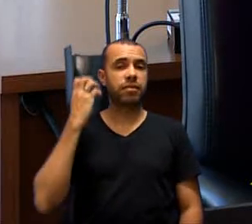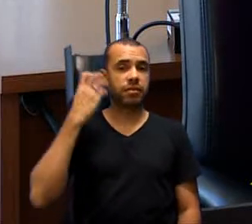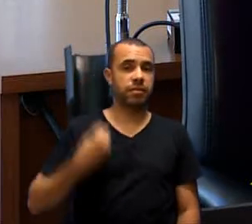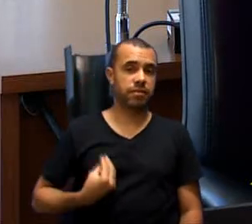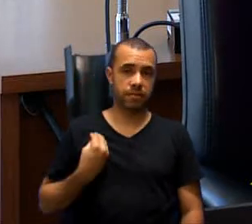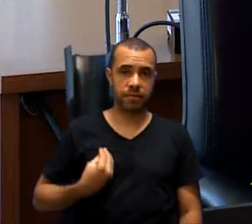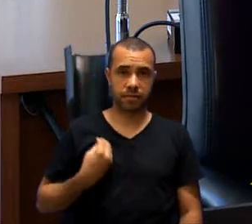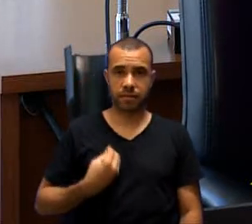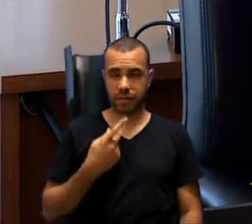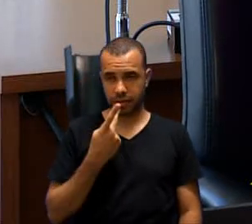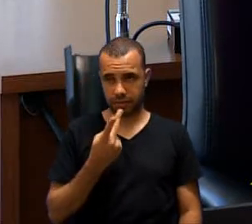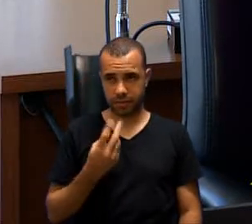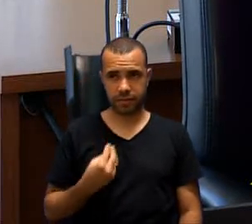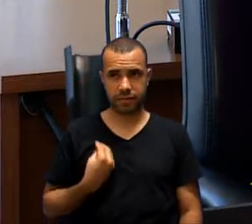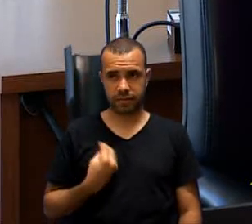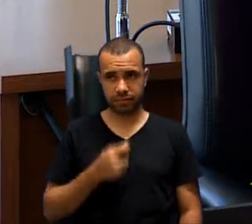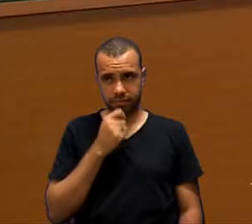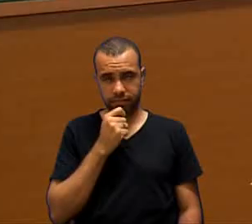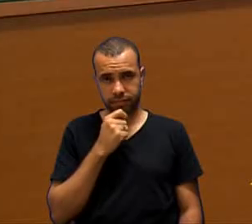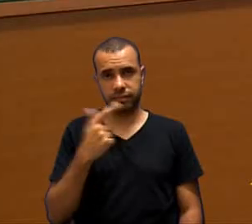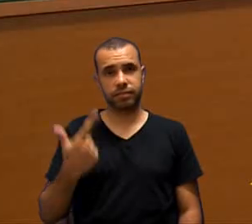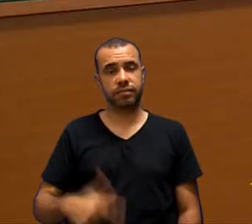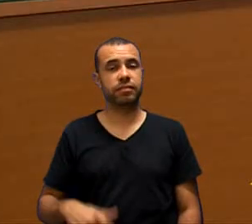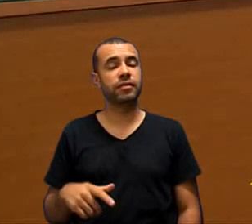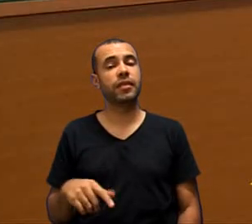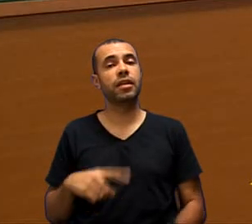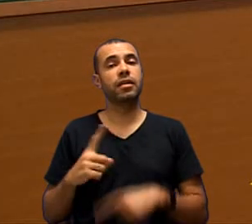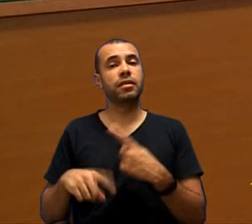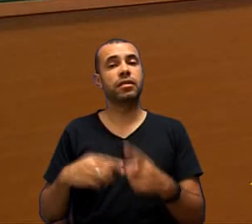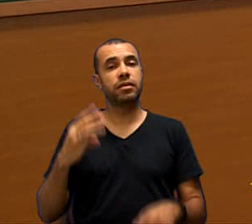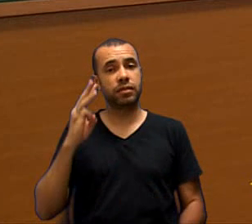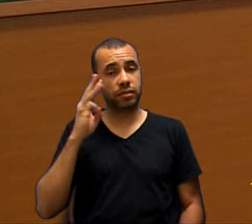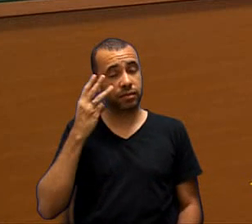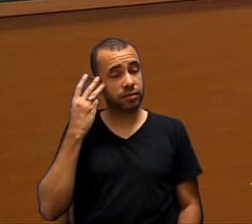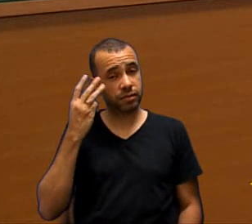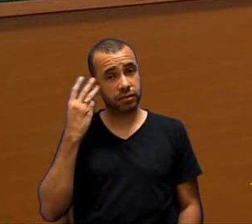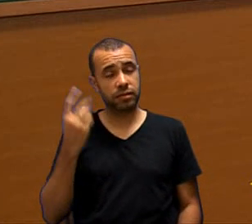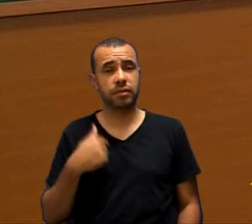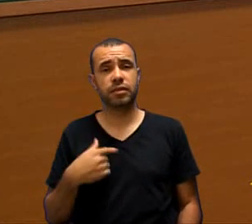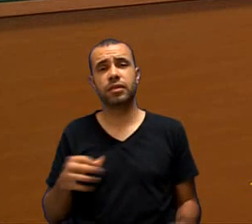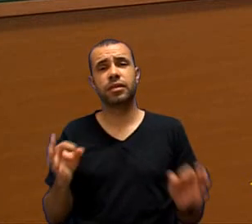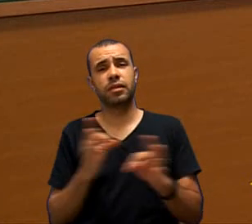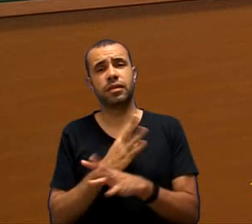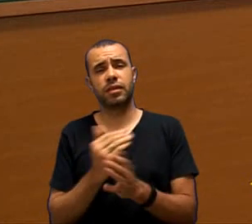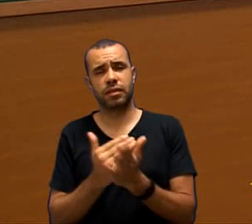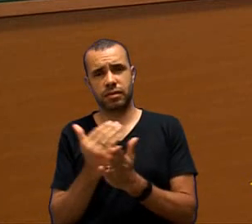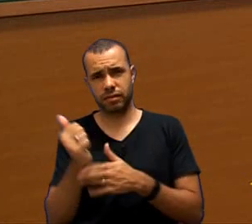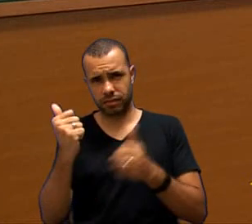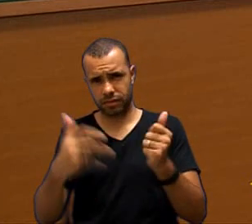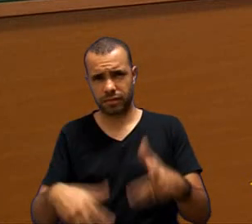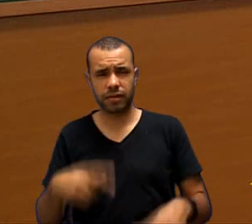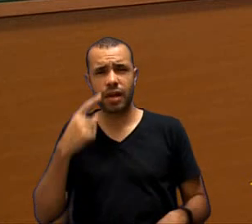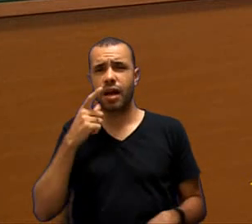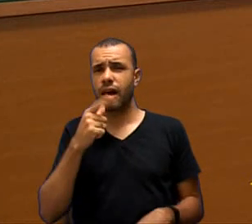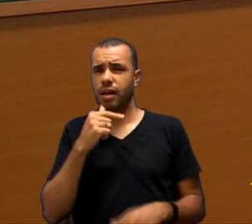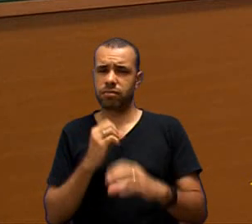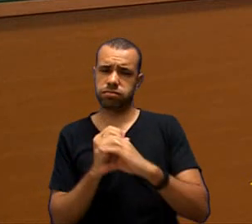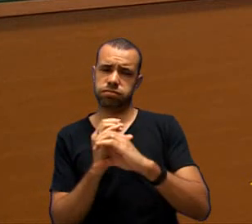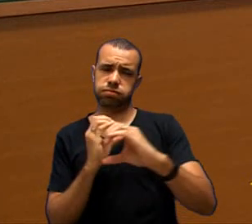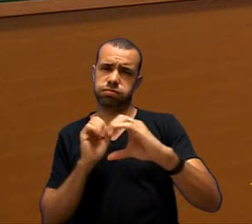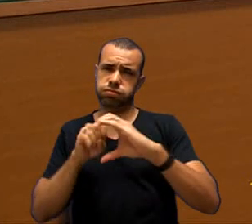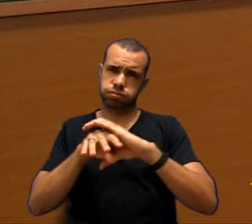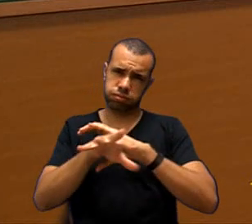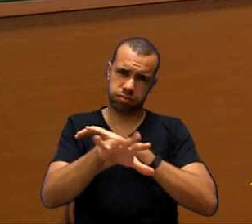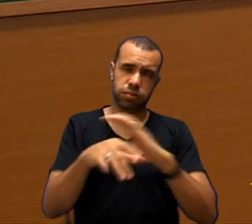que não tinha citado ainda, e o João Galizete depois quer usar a palavra. Eu só queria complementar que, na verdade, a questão do esgoto no Rio Pirajibu e Pirajibu